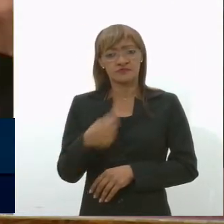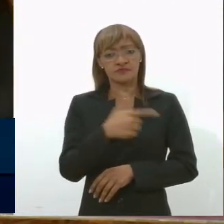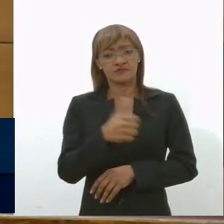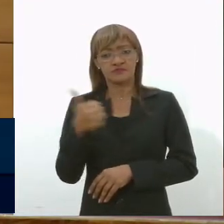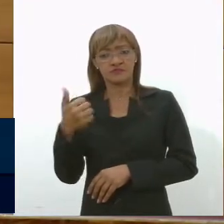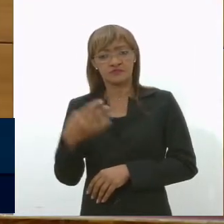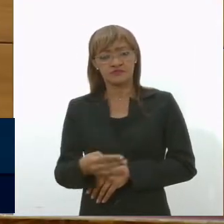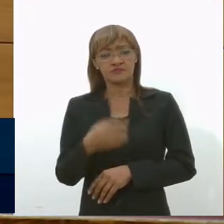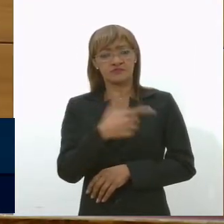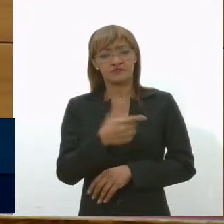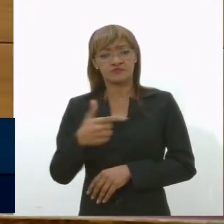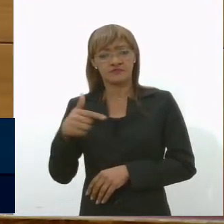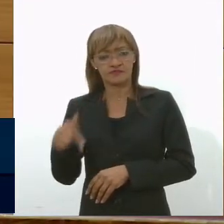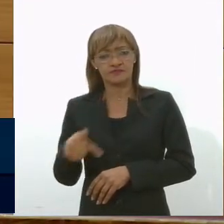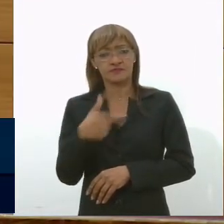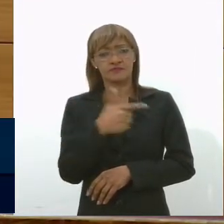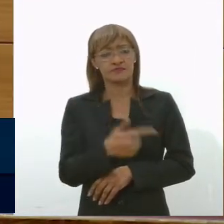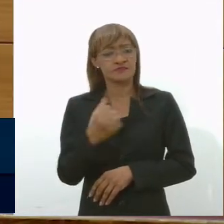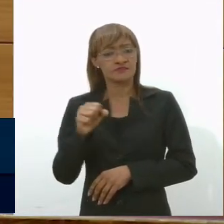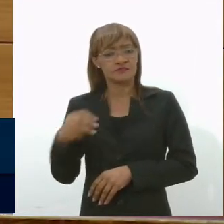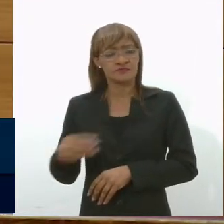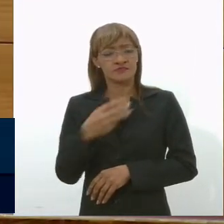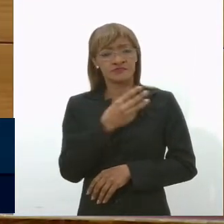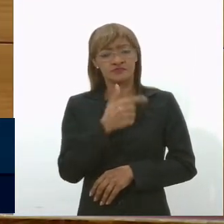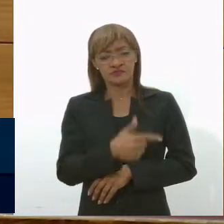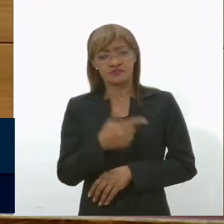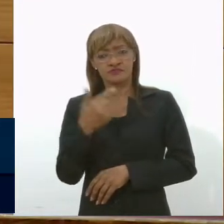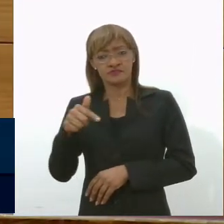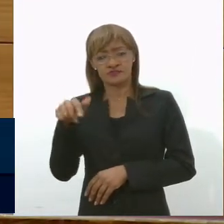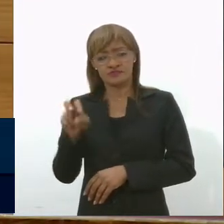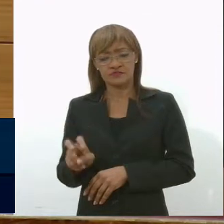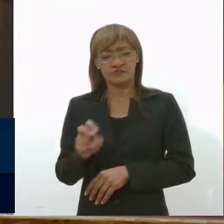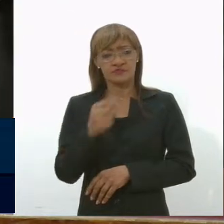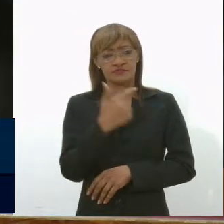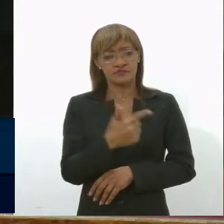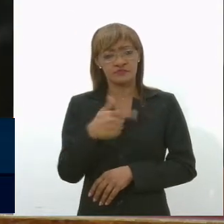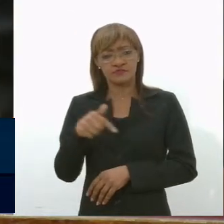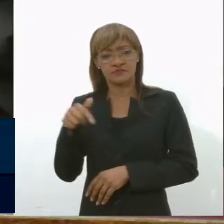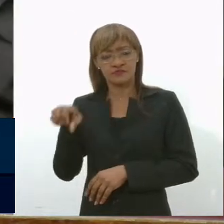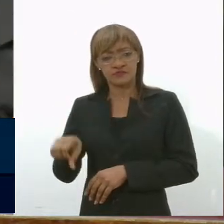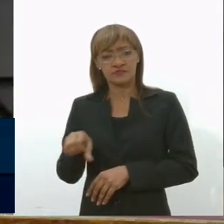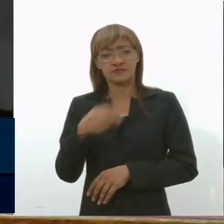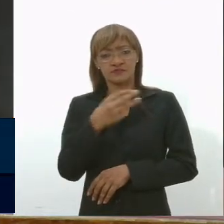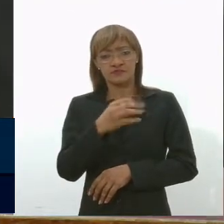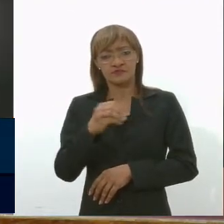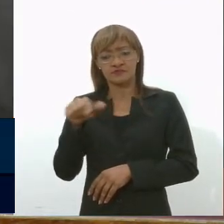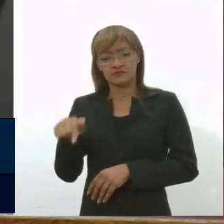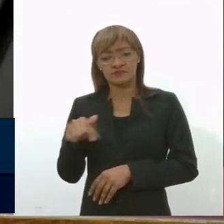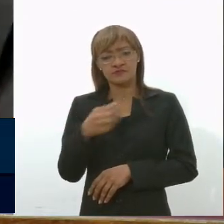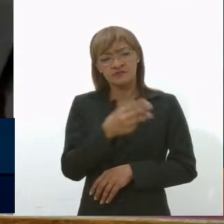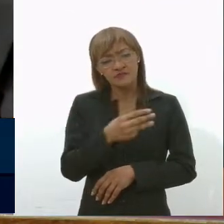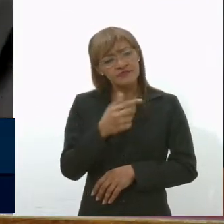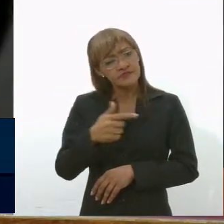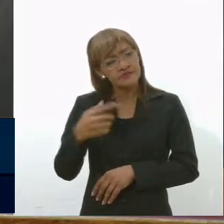227, 233, 236, 275, 279, 307, 324